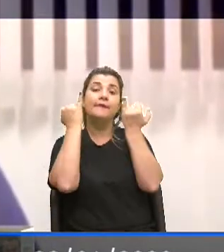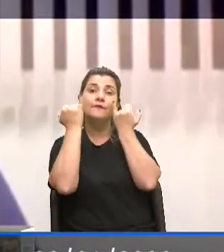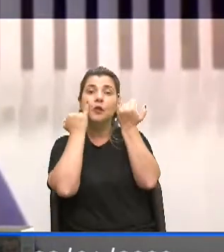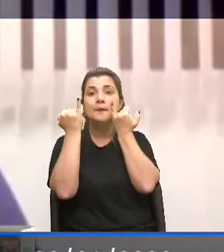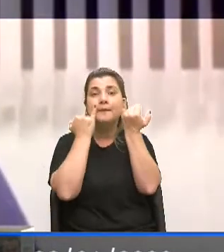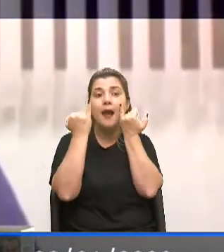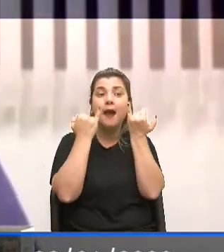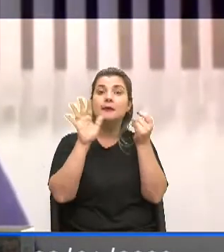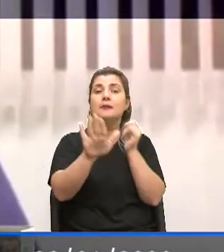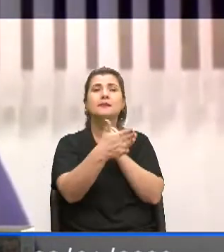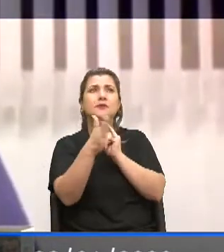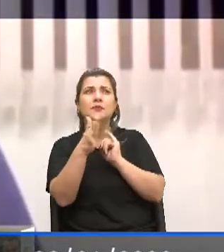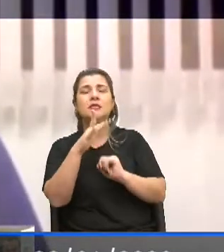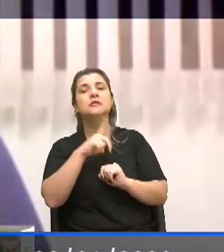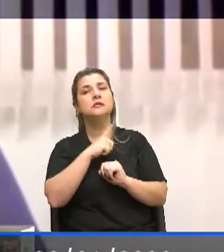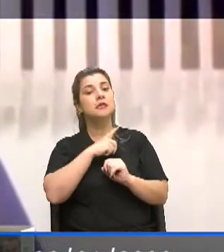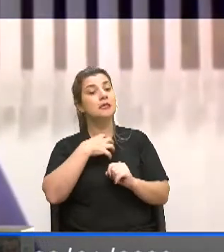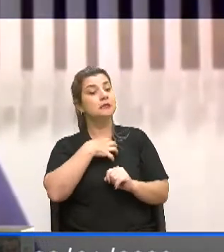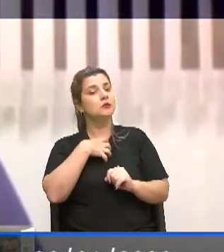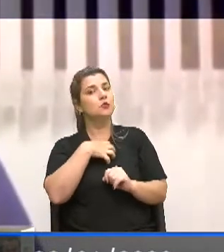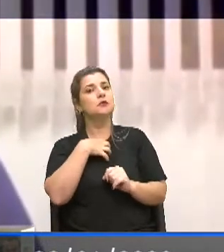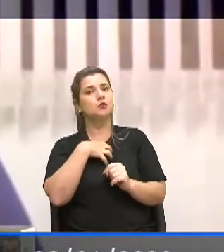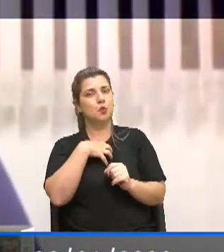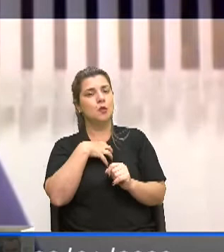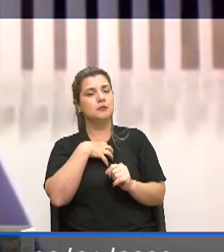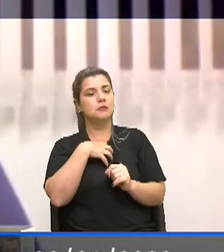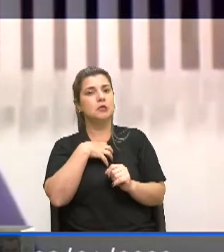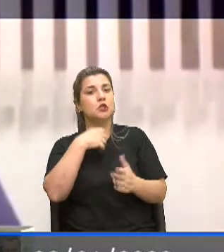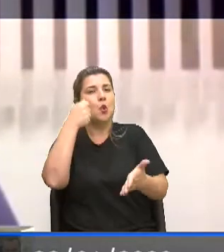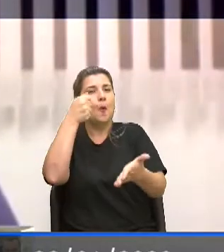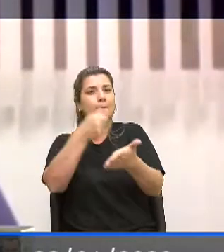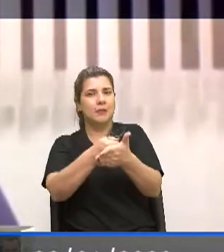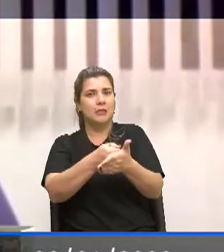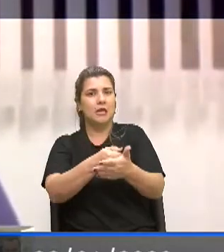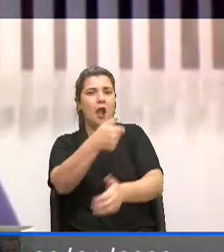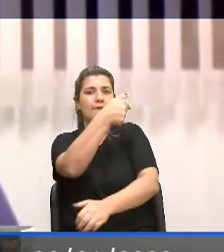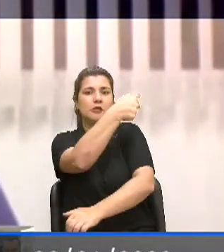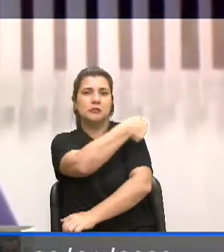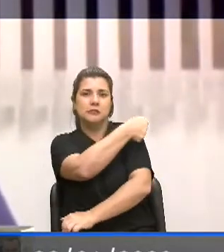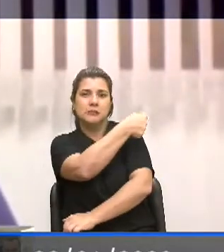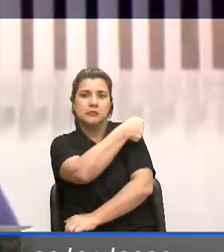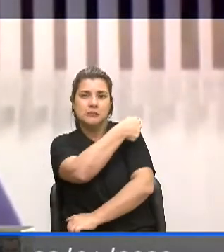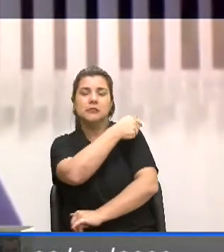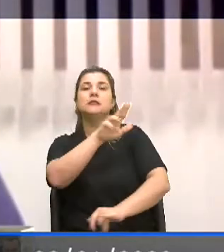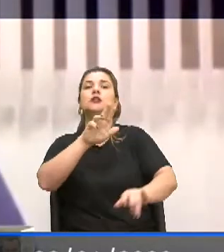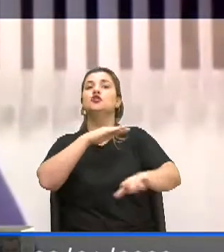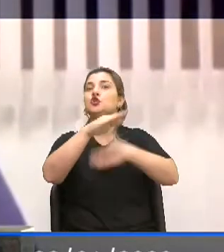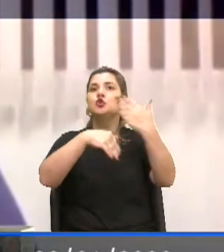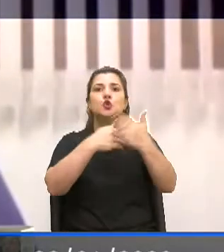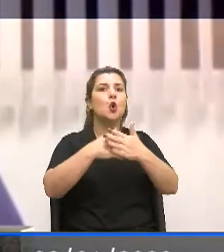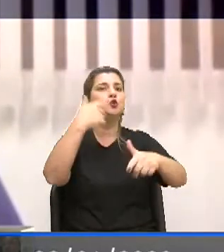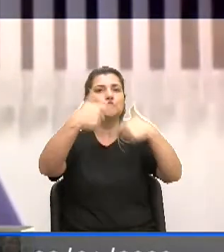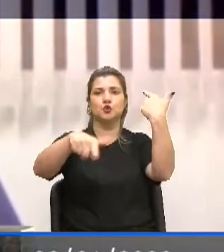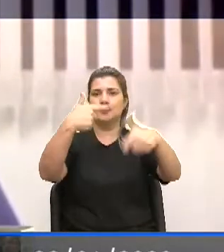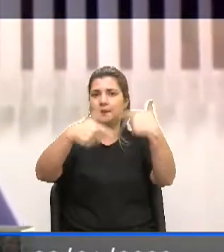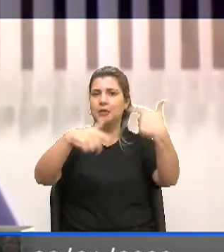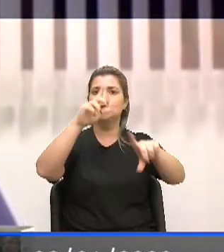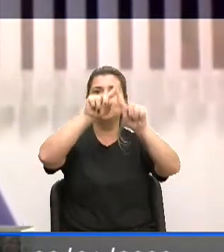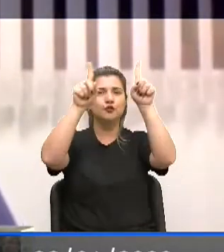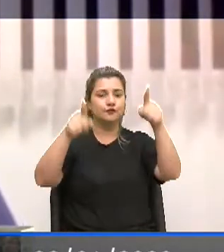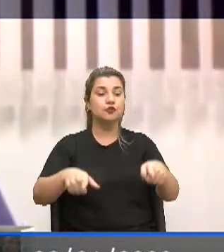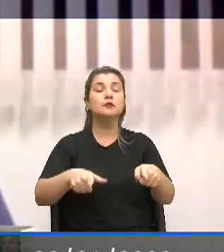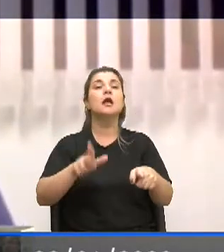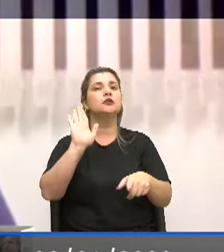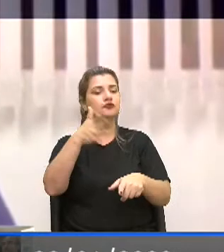existem situações onde é exigido talvez até a vacinação de todos os trabalhadores. A gente tem visto que tem empresas com